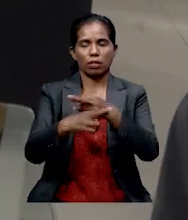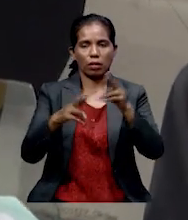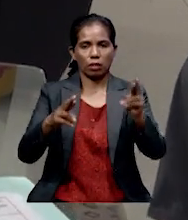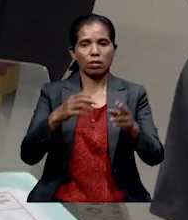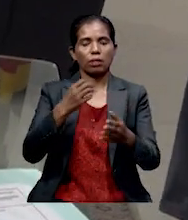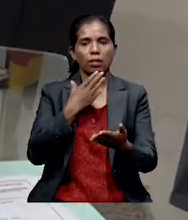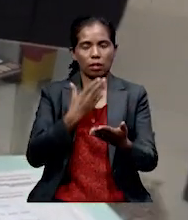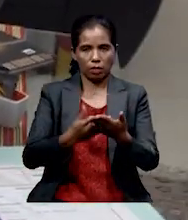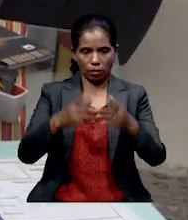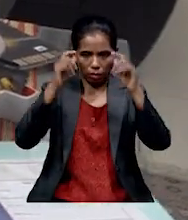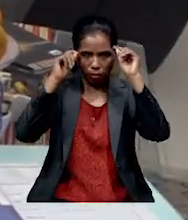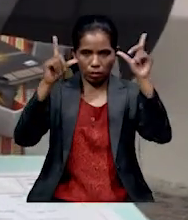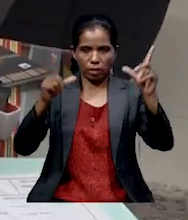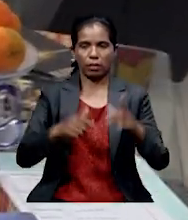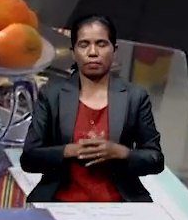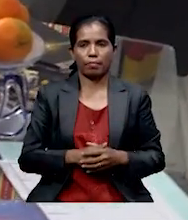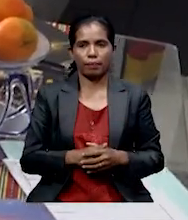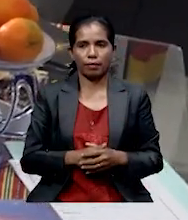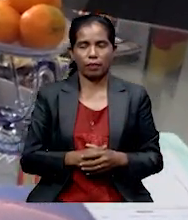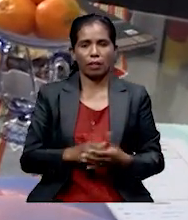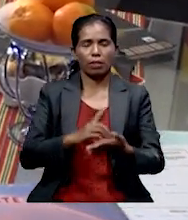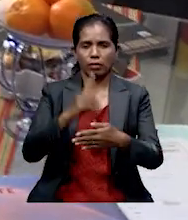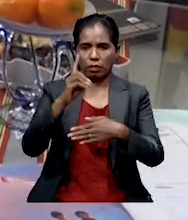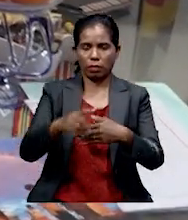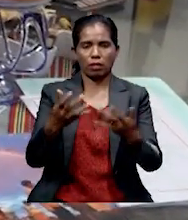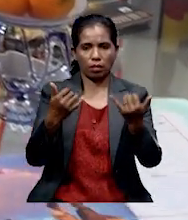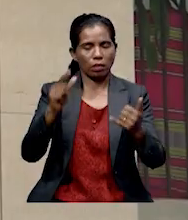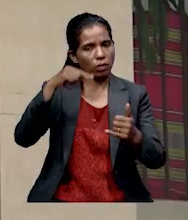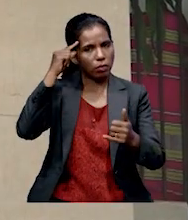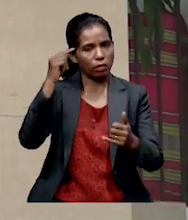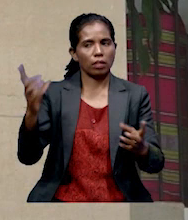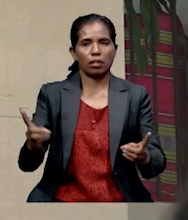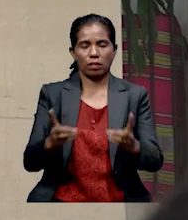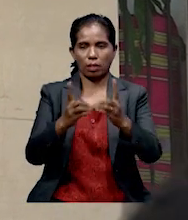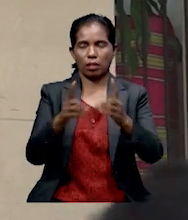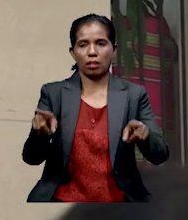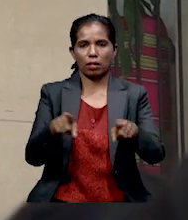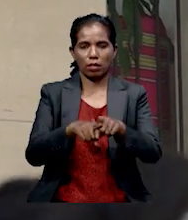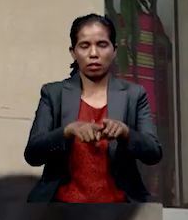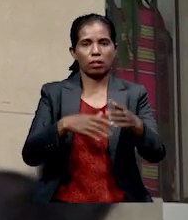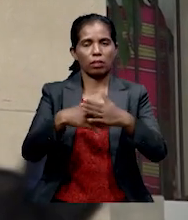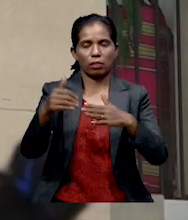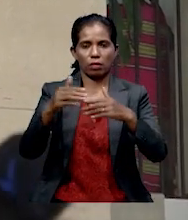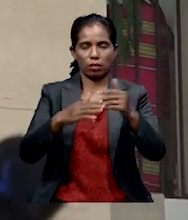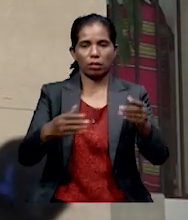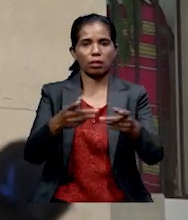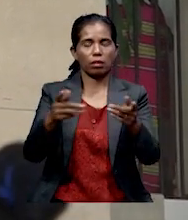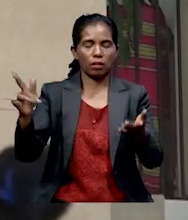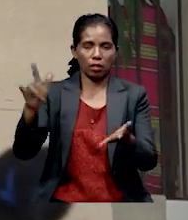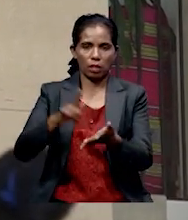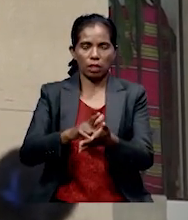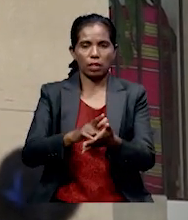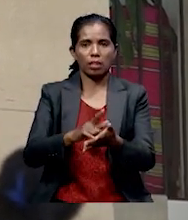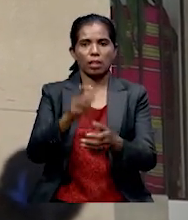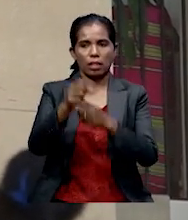futuro. Desenvolvimento em termos físico, nebe durante o governo atinge uma construção Porto Tibar, nebe se finaliza